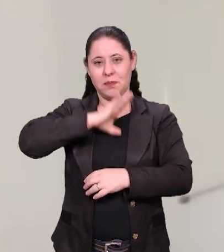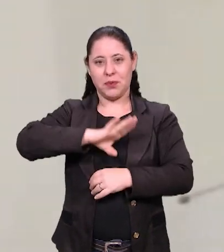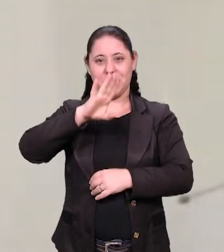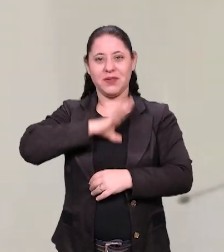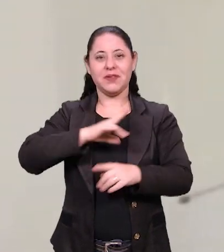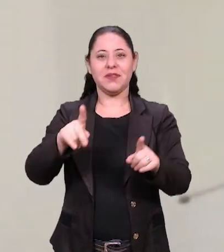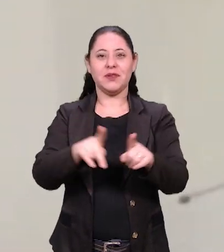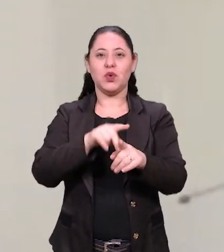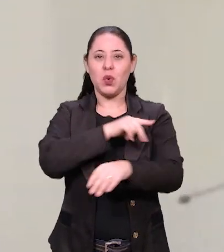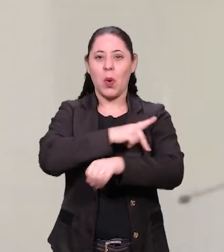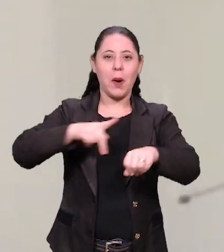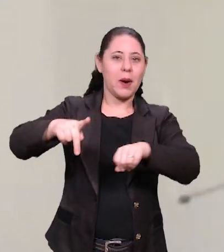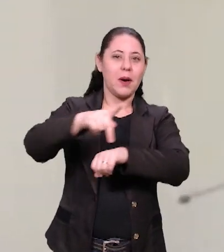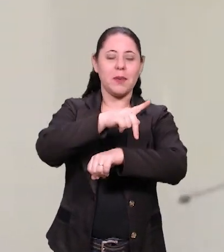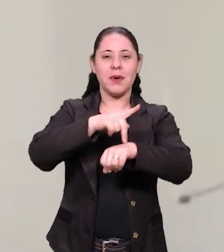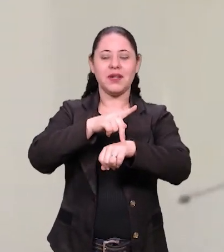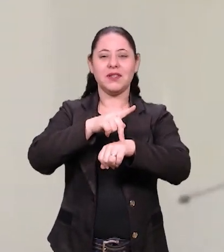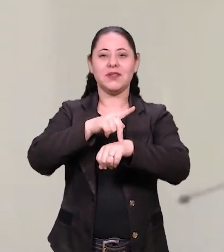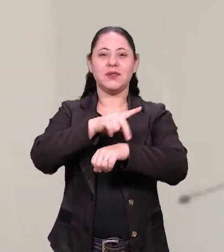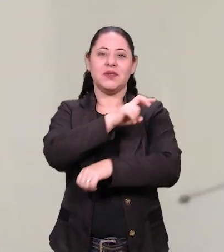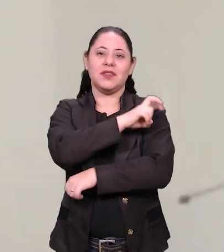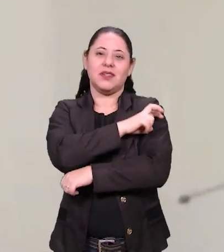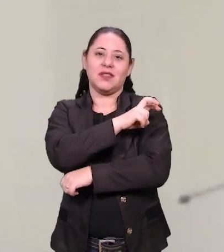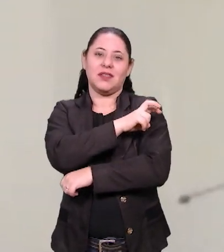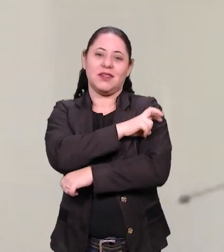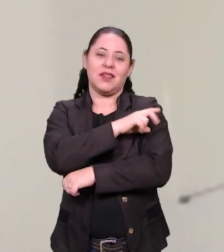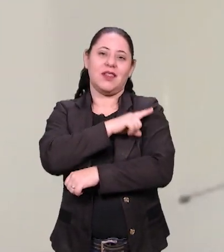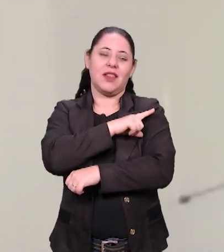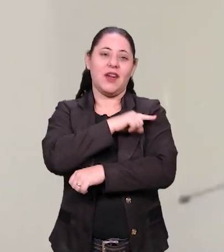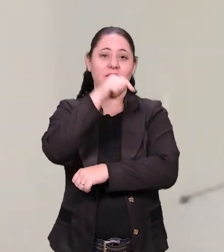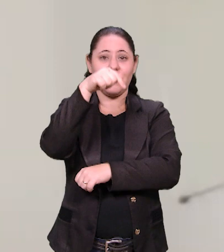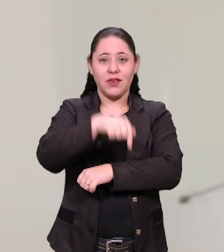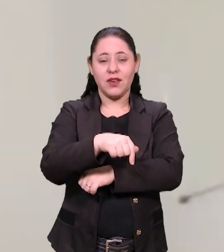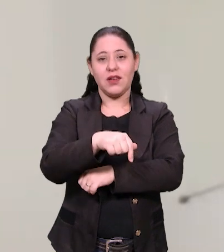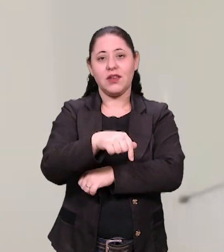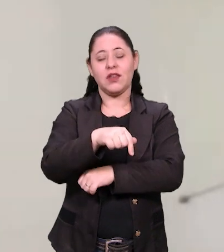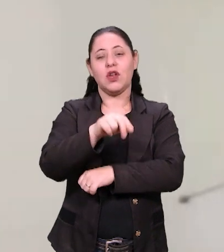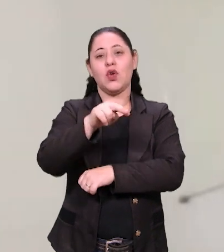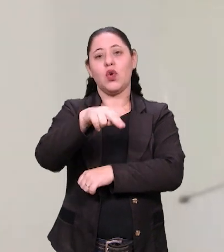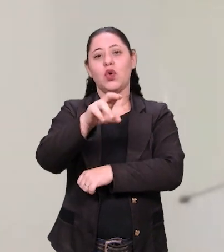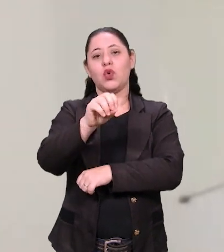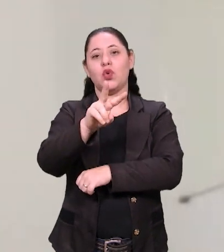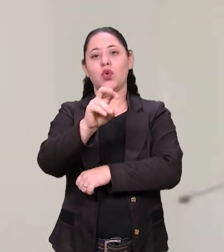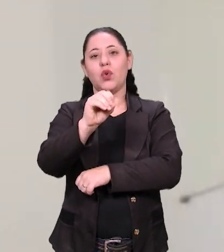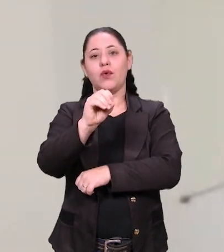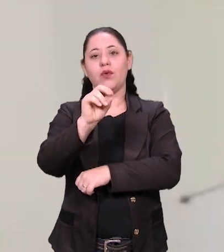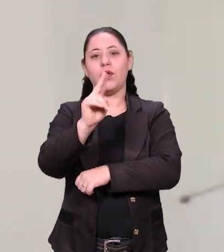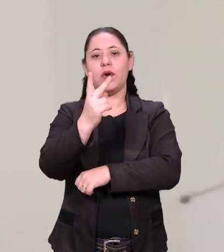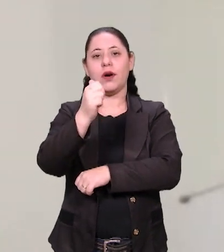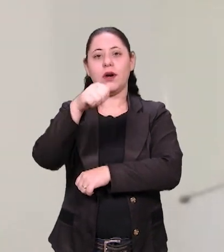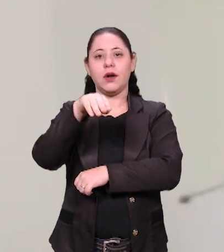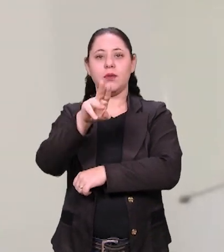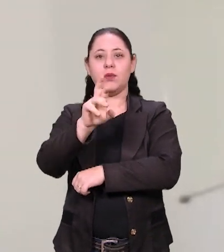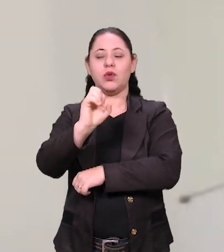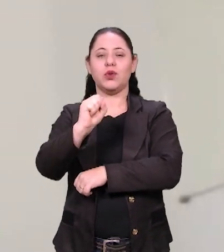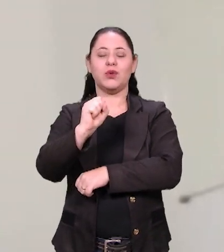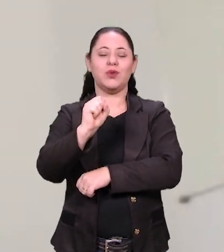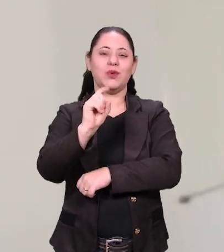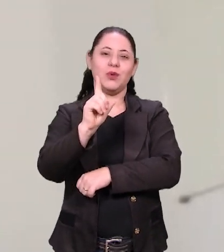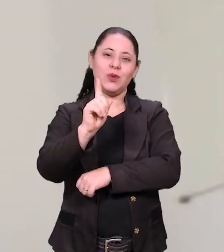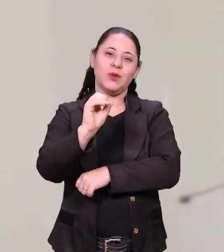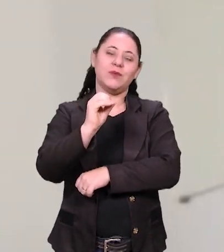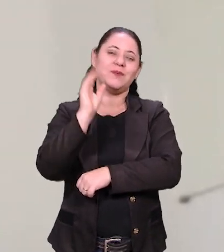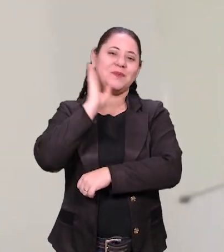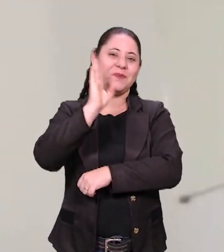ano, né? A gente fez o lançamento aqui em Novo Hamburgo, ali numa escola, né? Foi muito legal, assim. E todas as crianças que